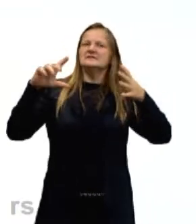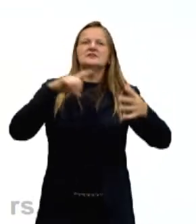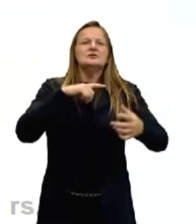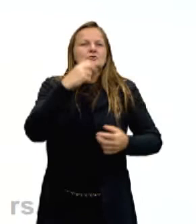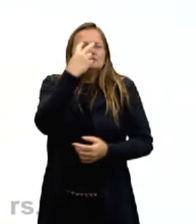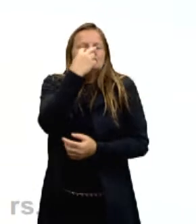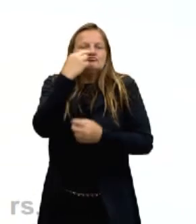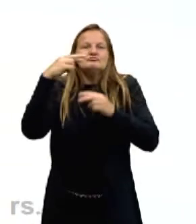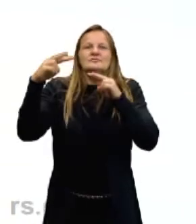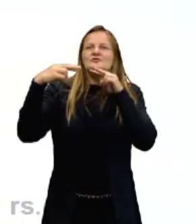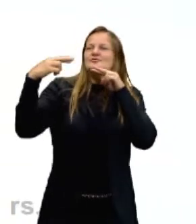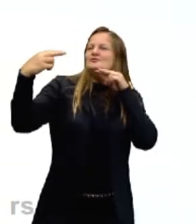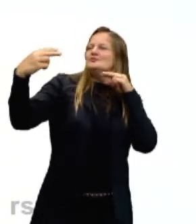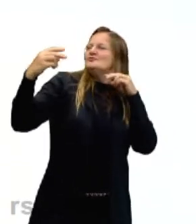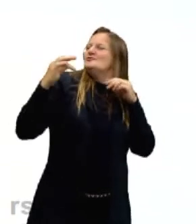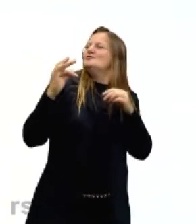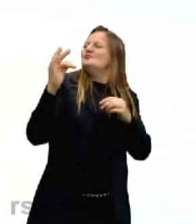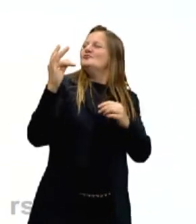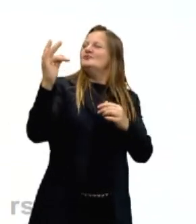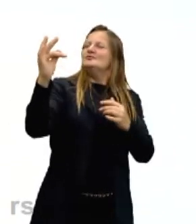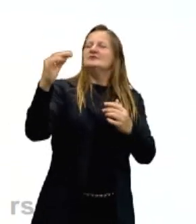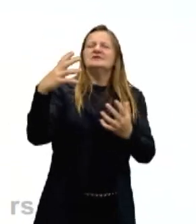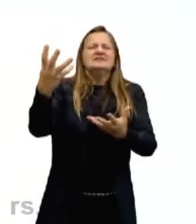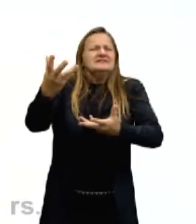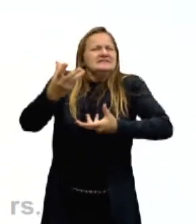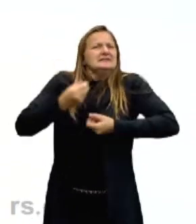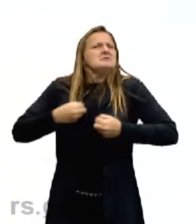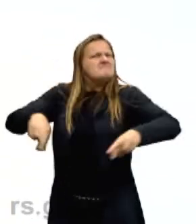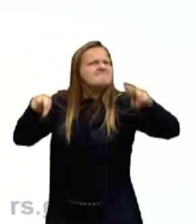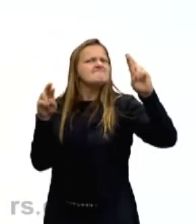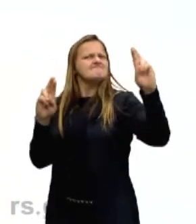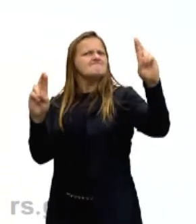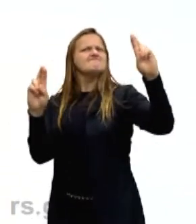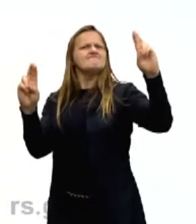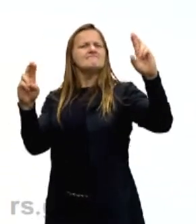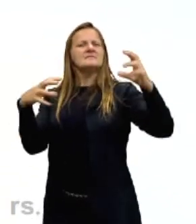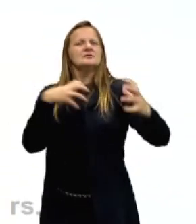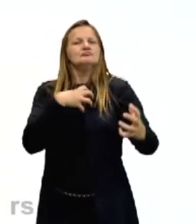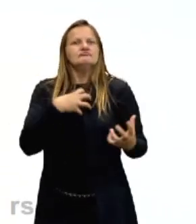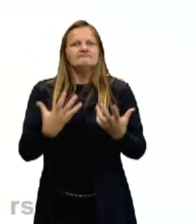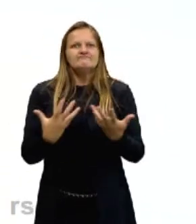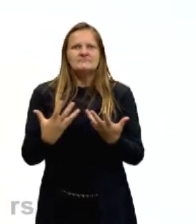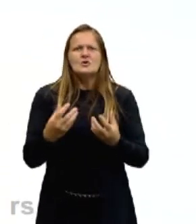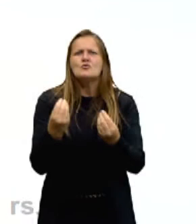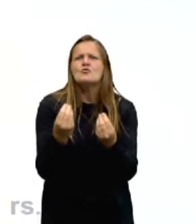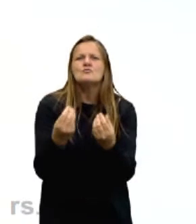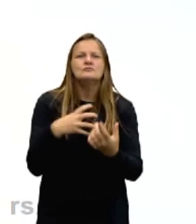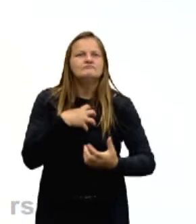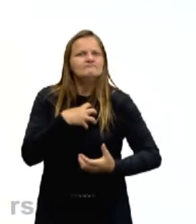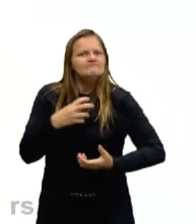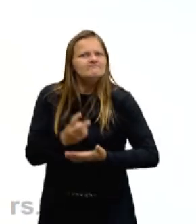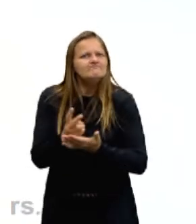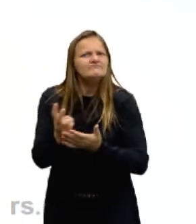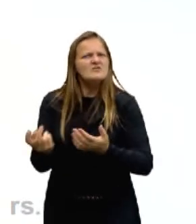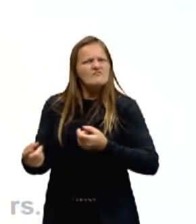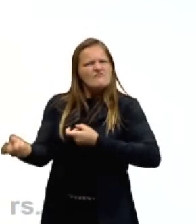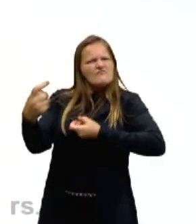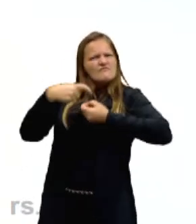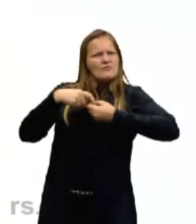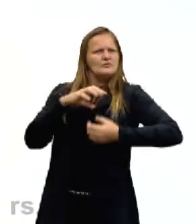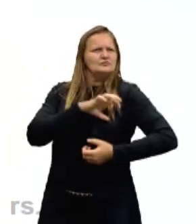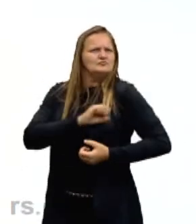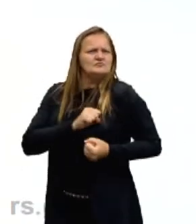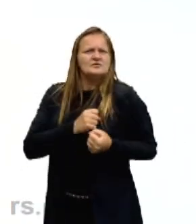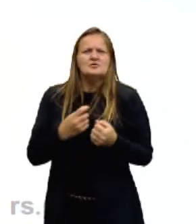tem os olhos meus na escuridade da Minha Esperança com que um ser mantive volve ao amante